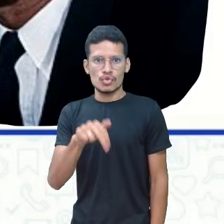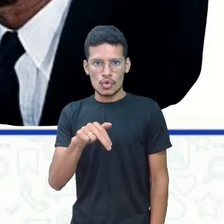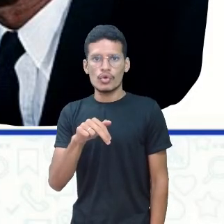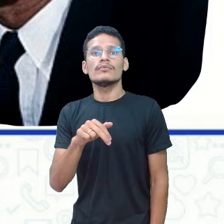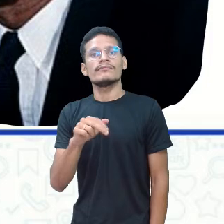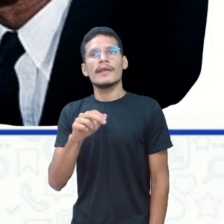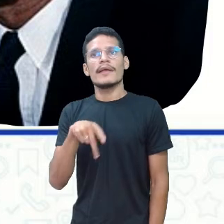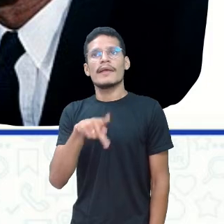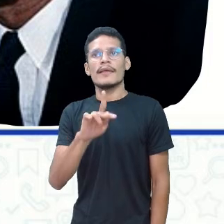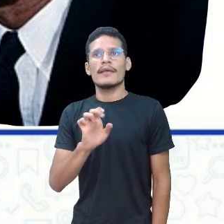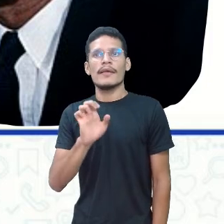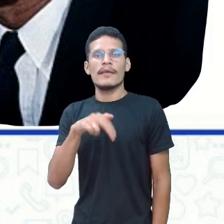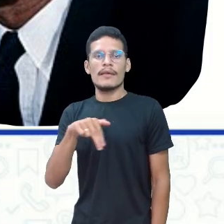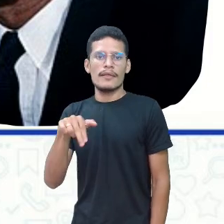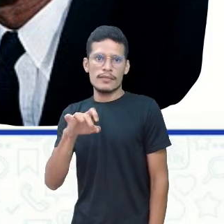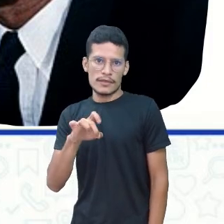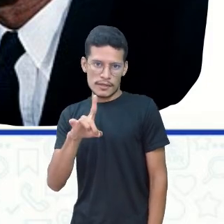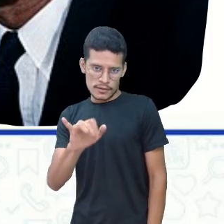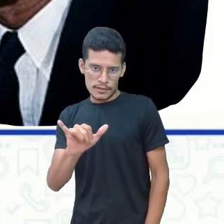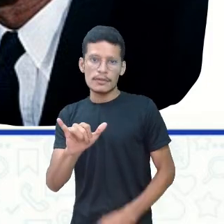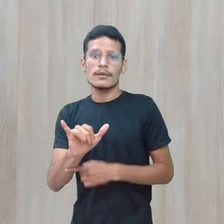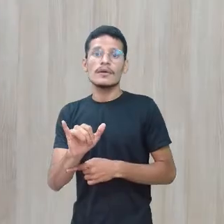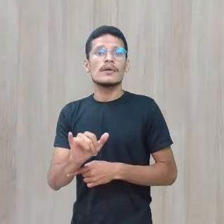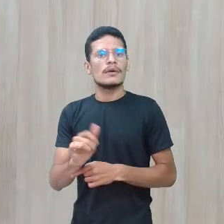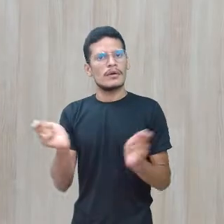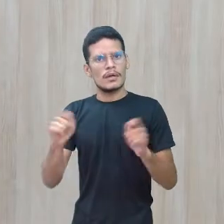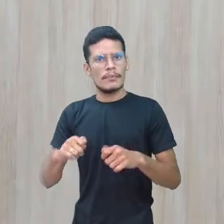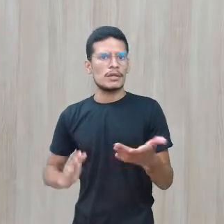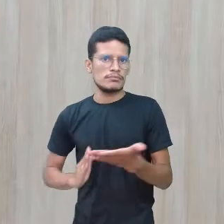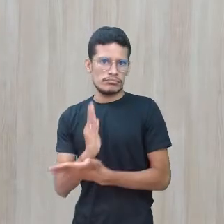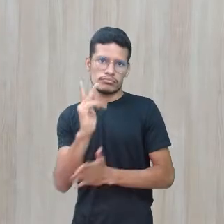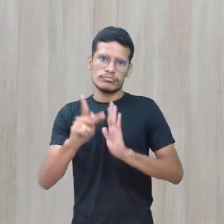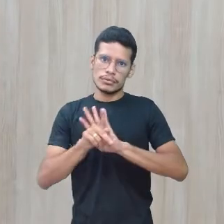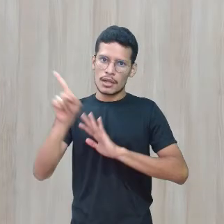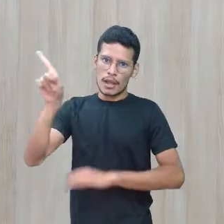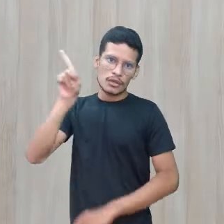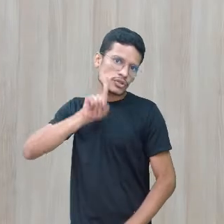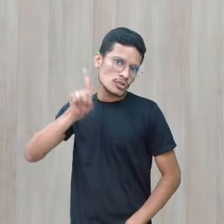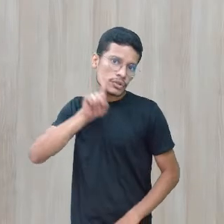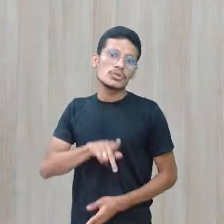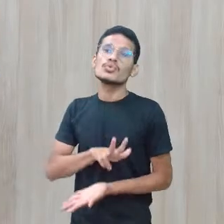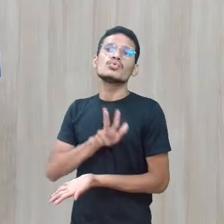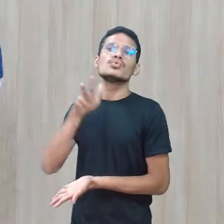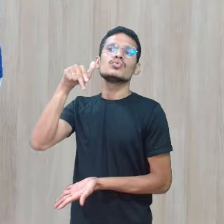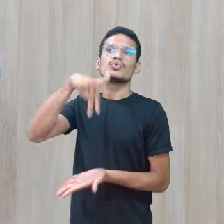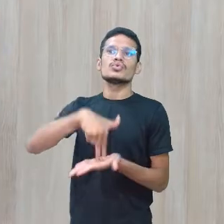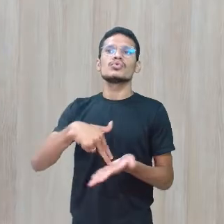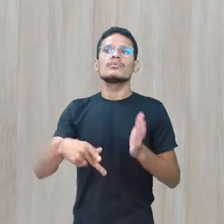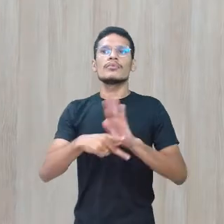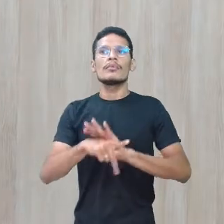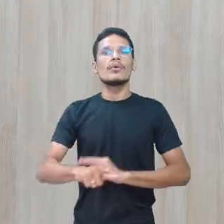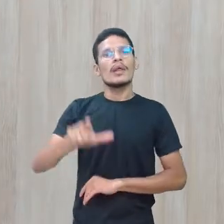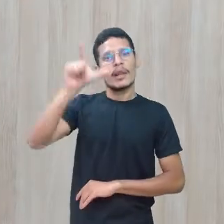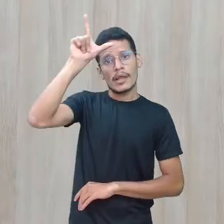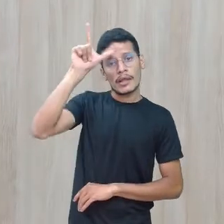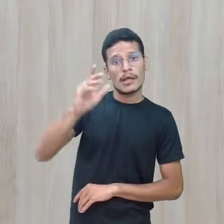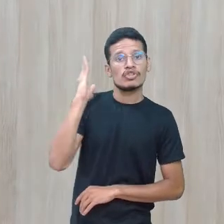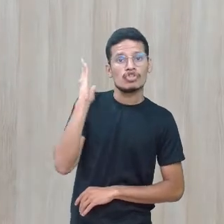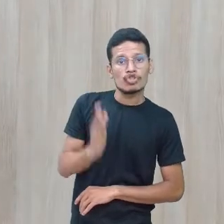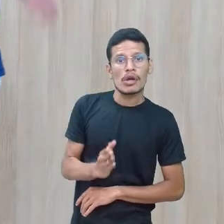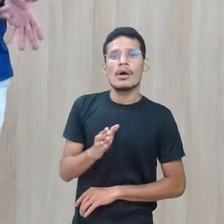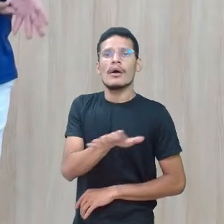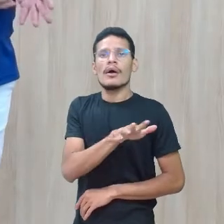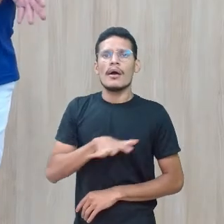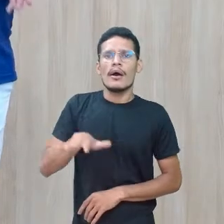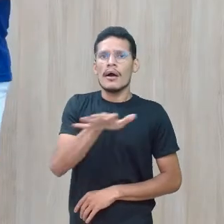de 1960, né, nos Estados Unidos, e ele chega ao poder, né, como um desses primeiros líderes associados a um